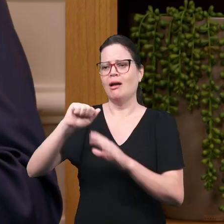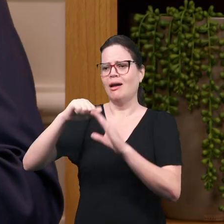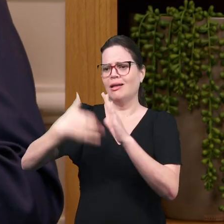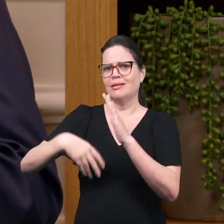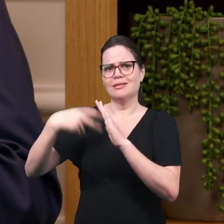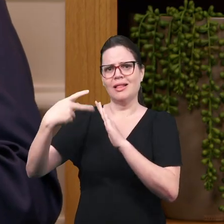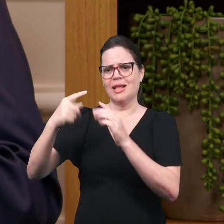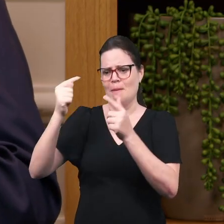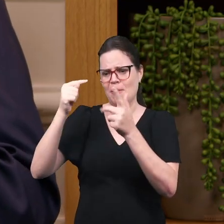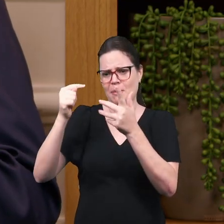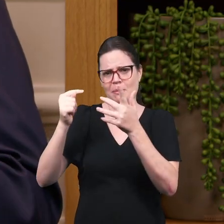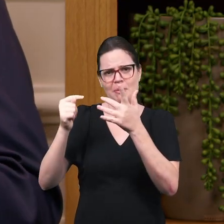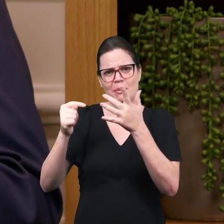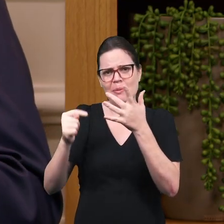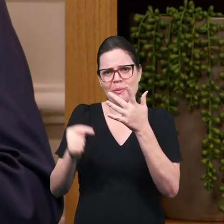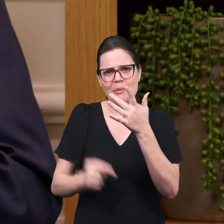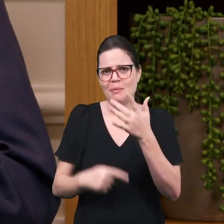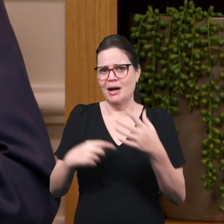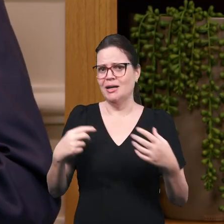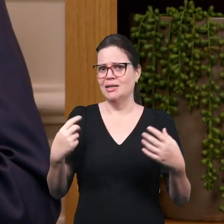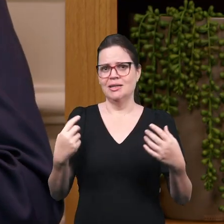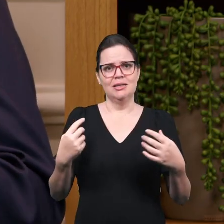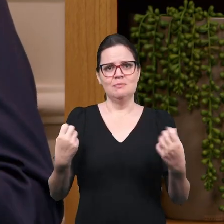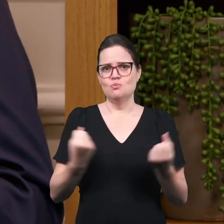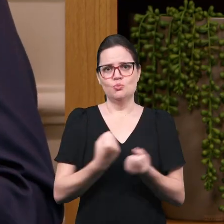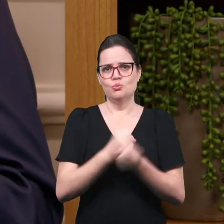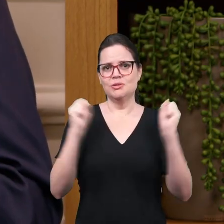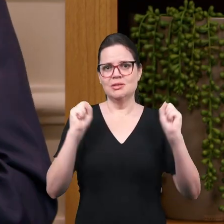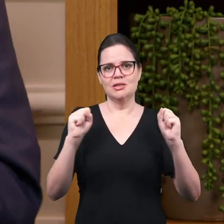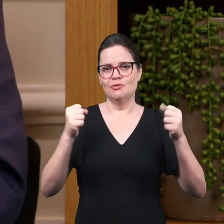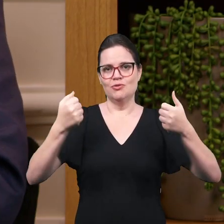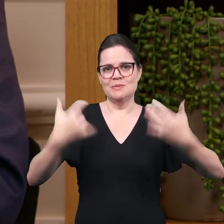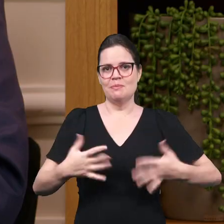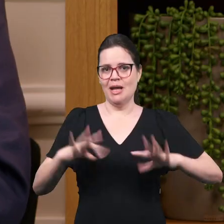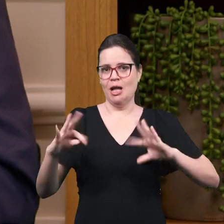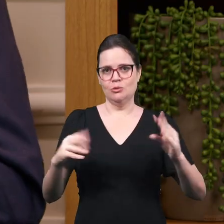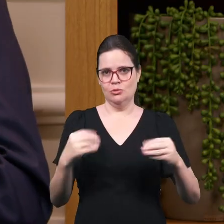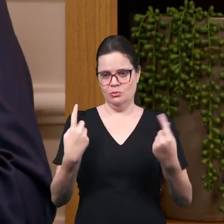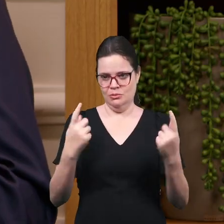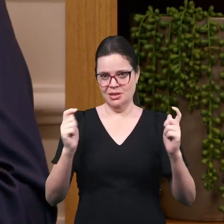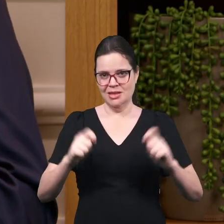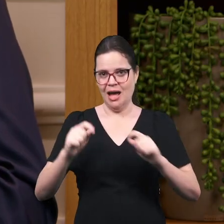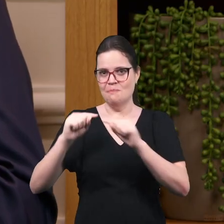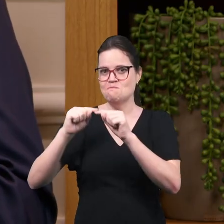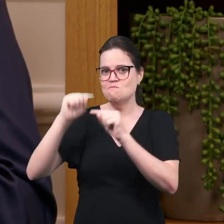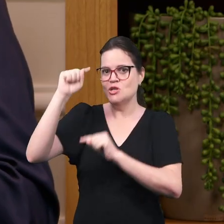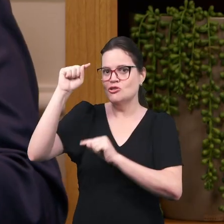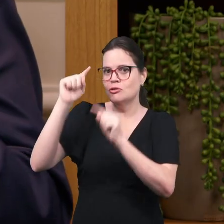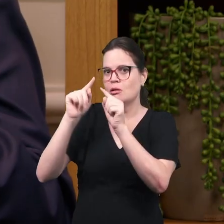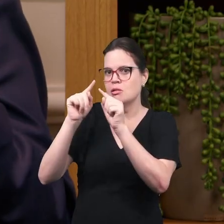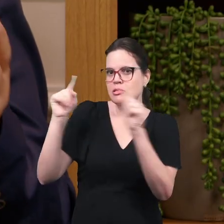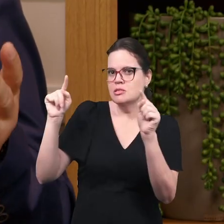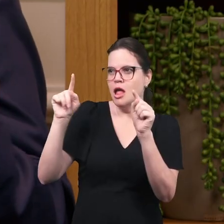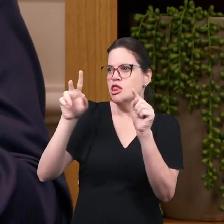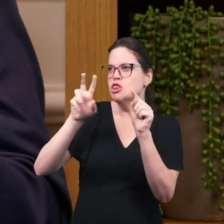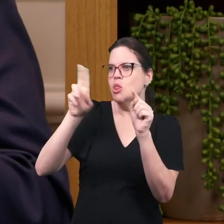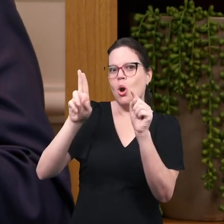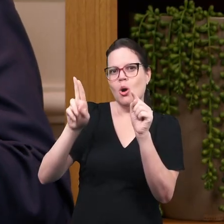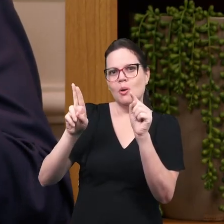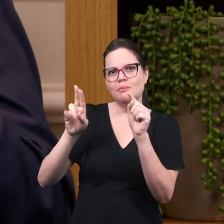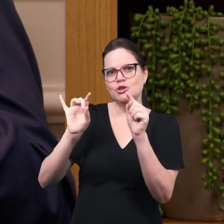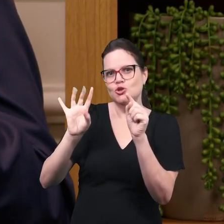Senhor não se mede, não se classifica, não se nomeia, não se fala